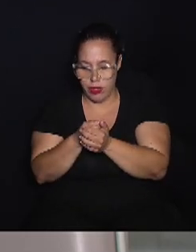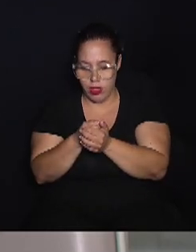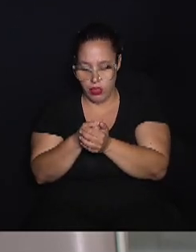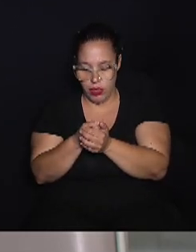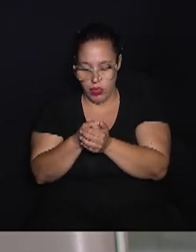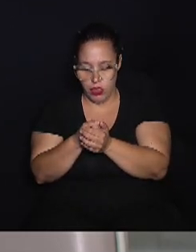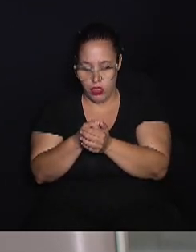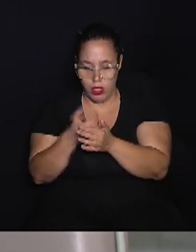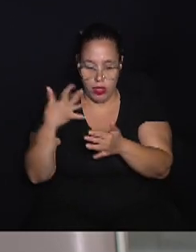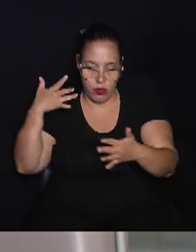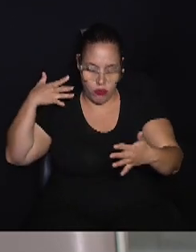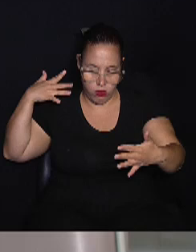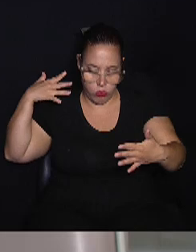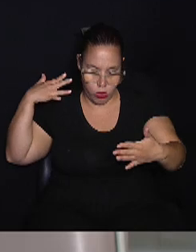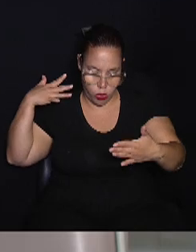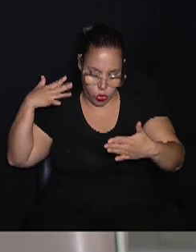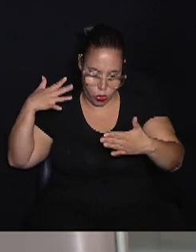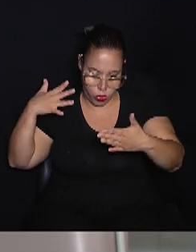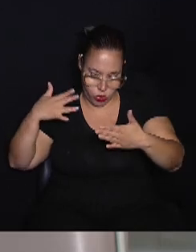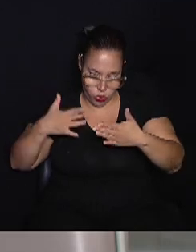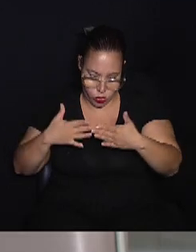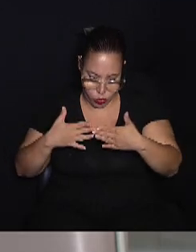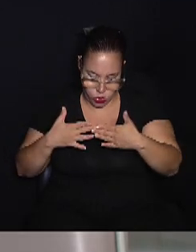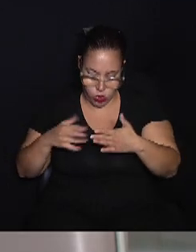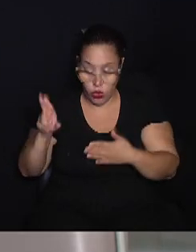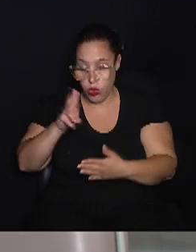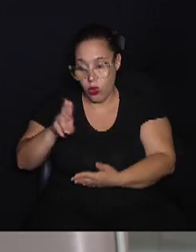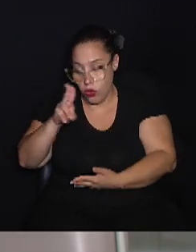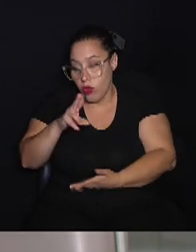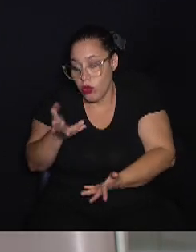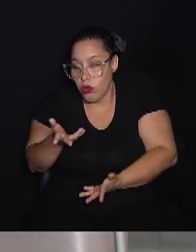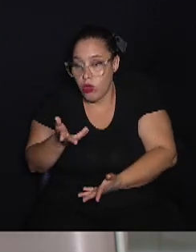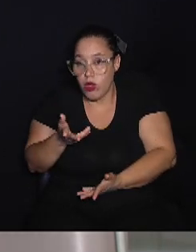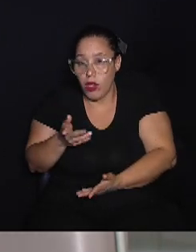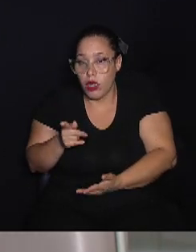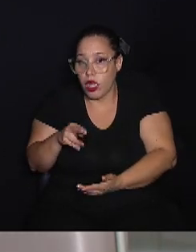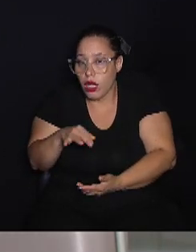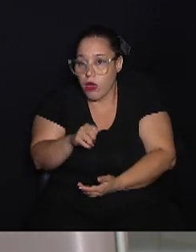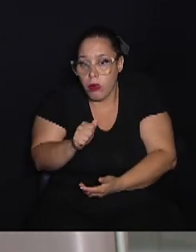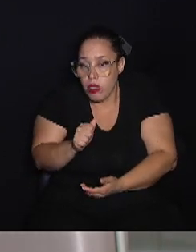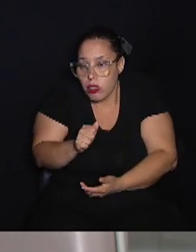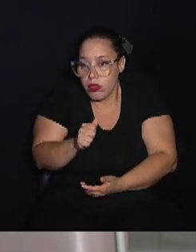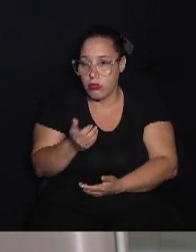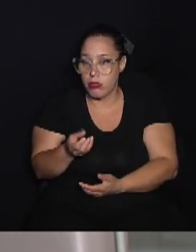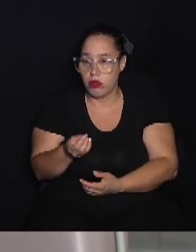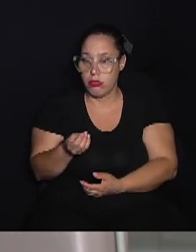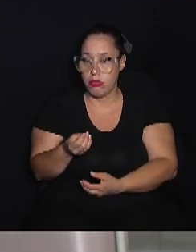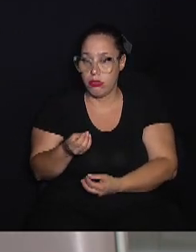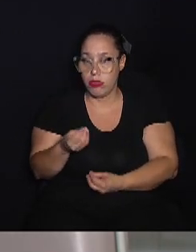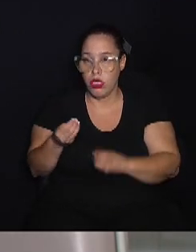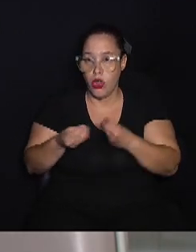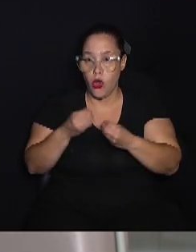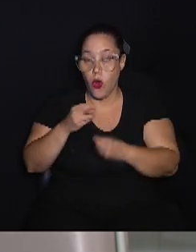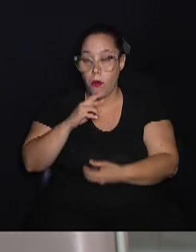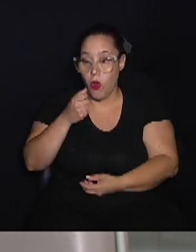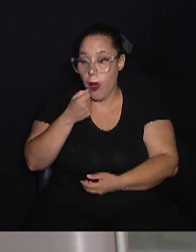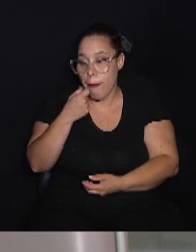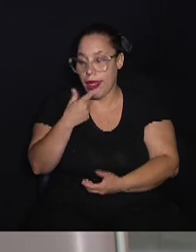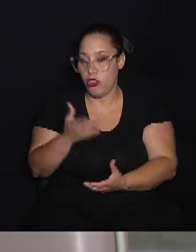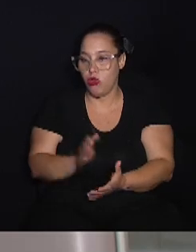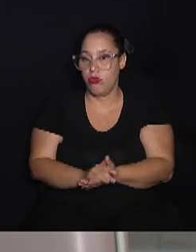primórdios lá atrás as civilizações antigas utilizavam as as plantas como como remédios né